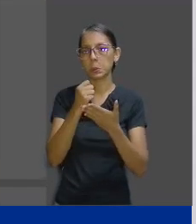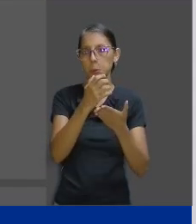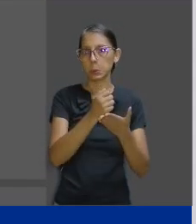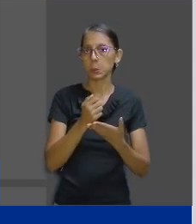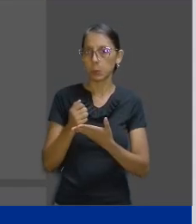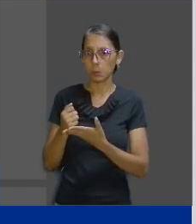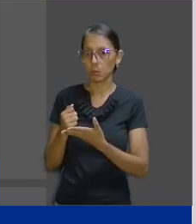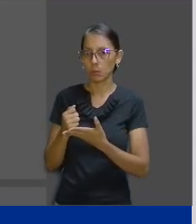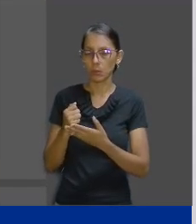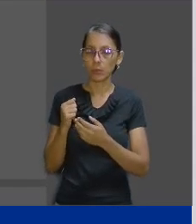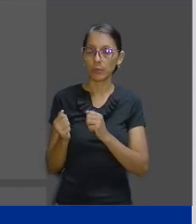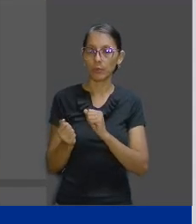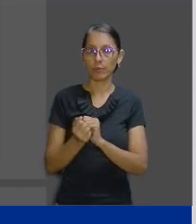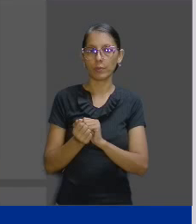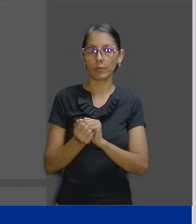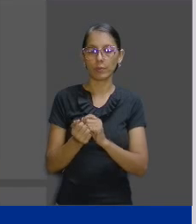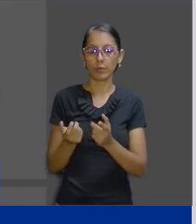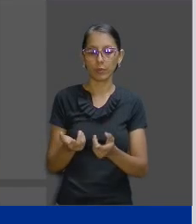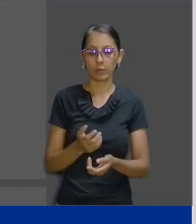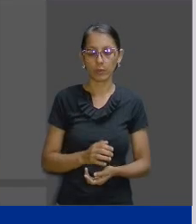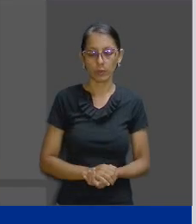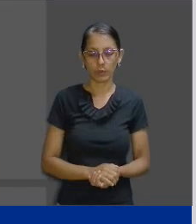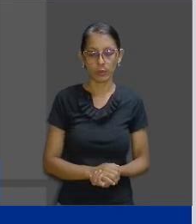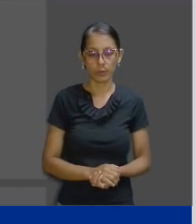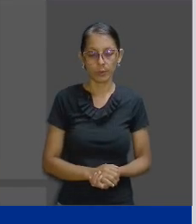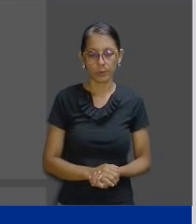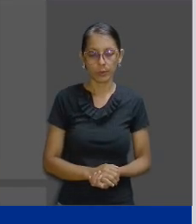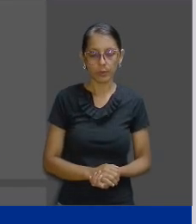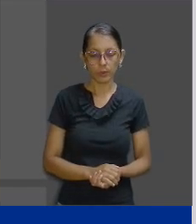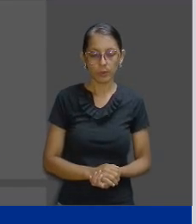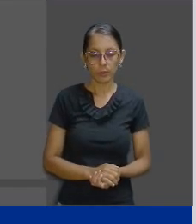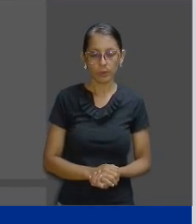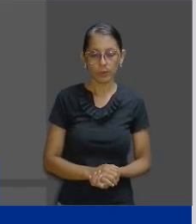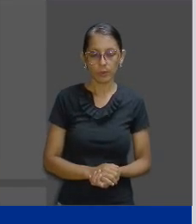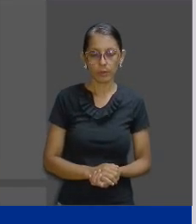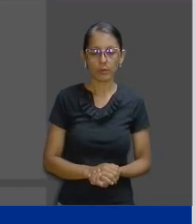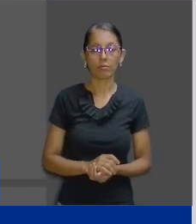Esse bater uma foto do pessoal é a típica